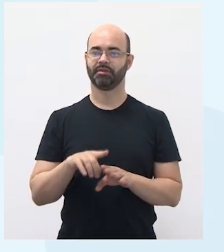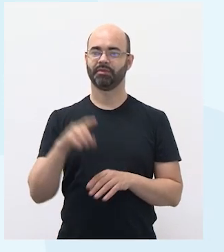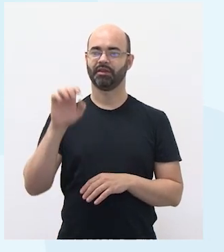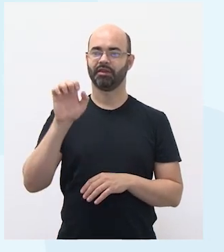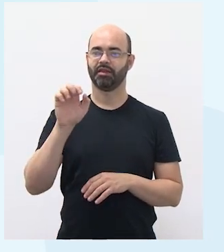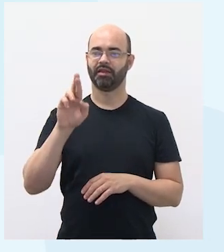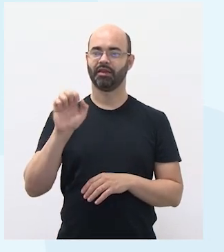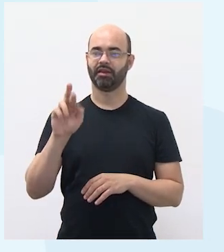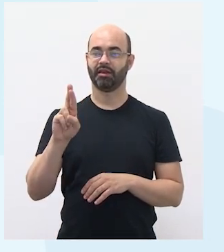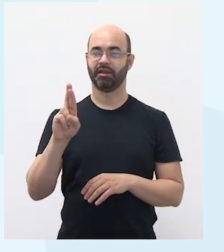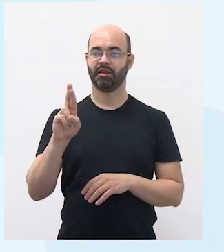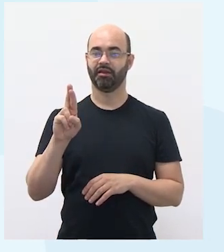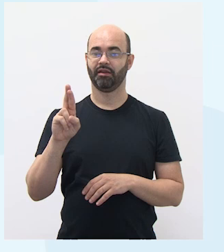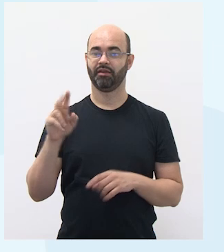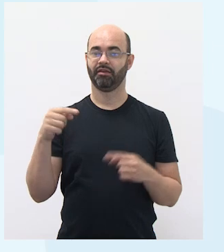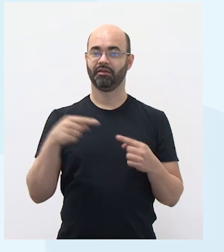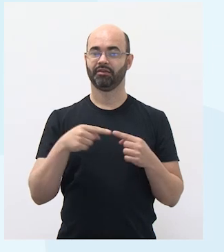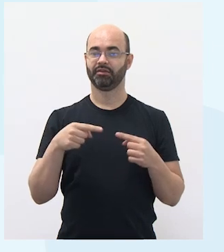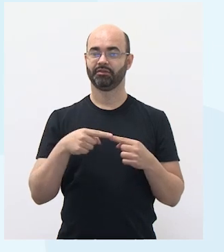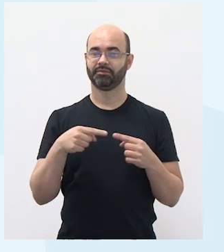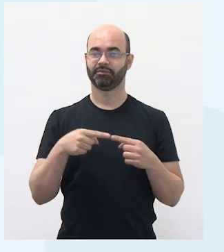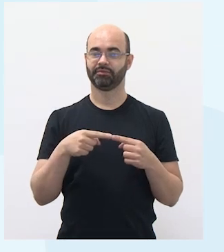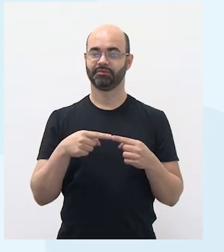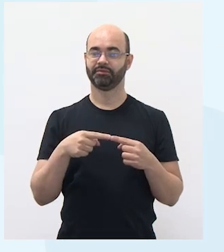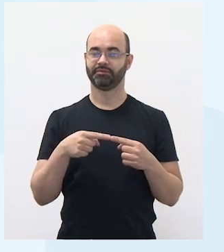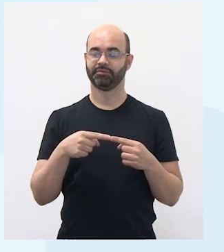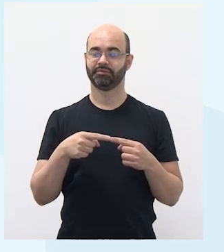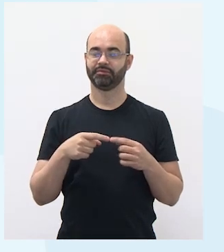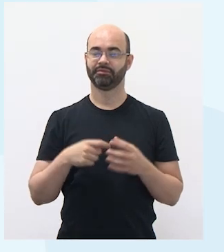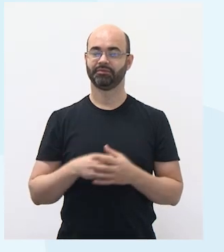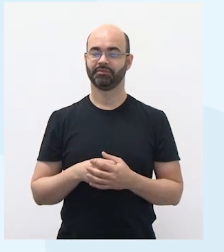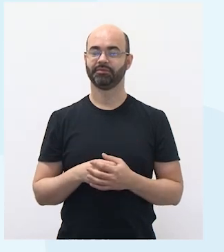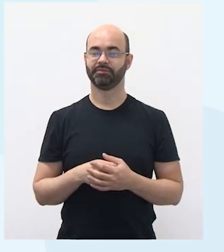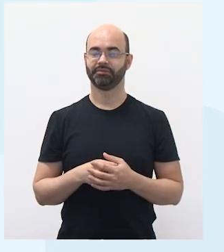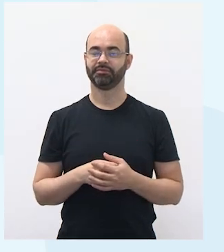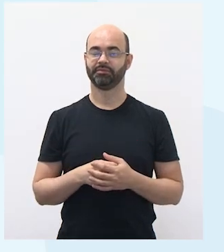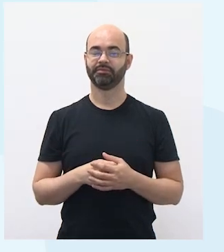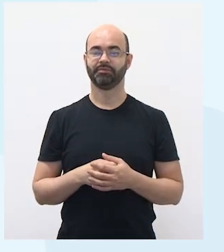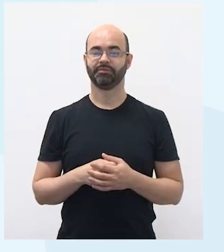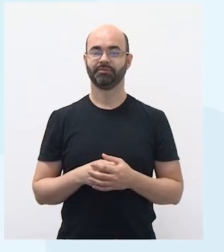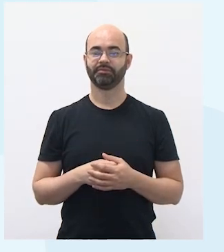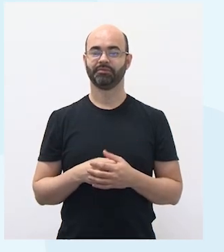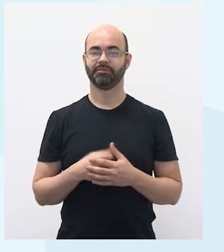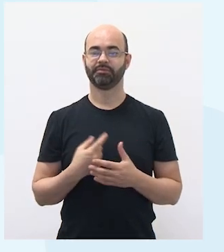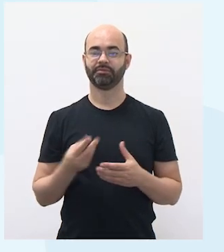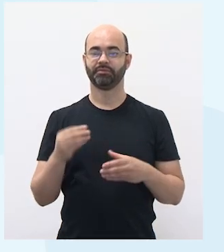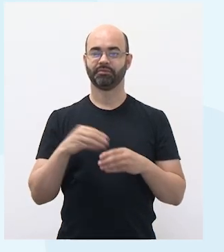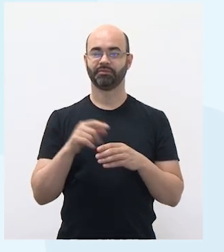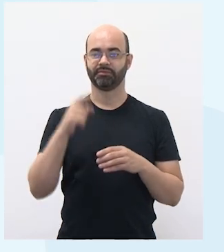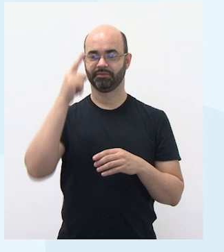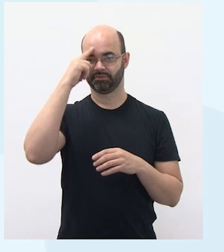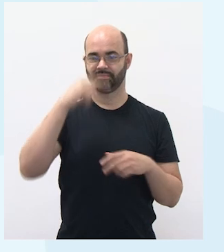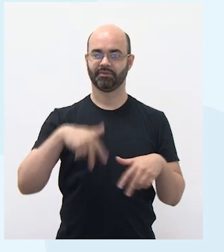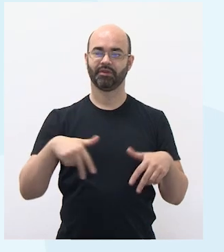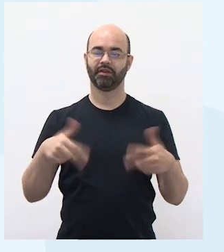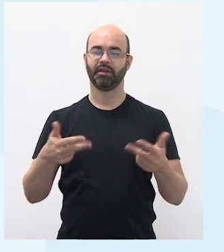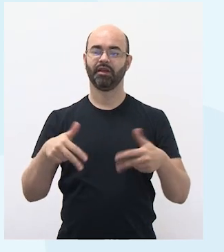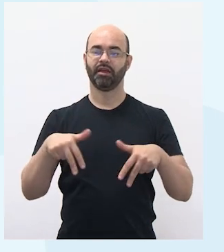ERER, de diretrizes curriculares nacionais para a educação das relações étnico-raciais,